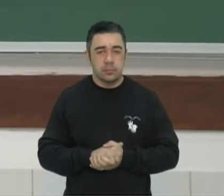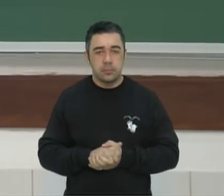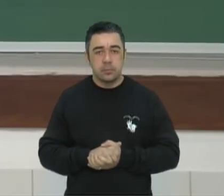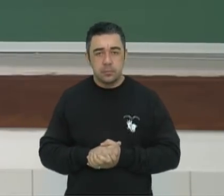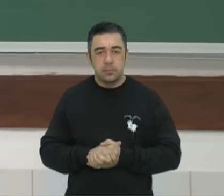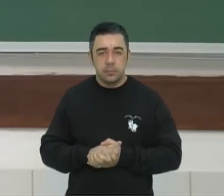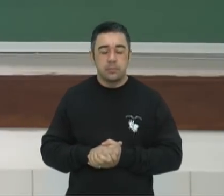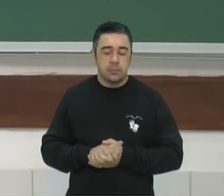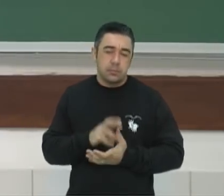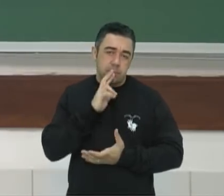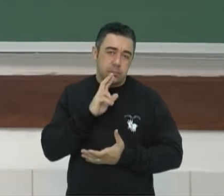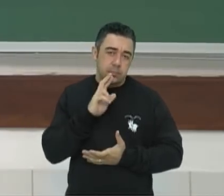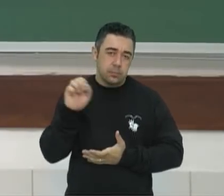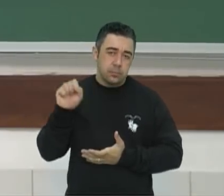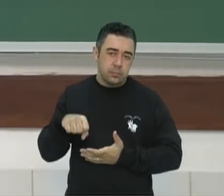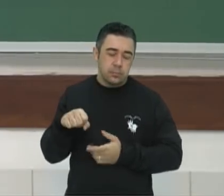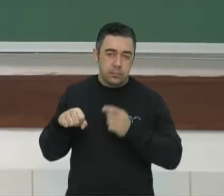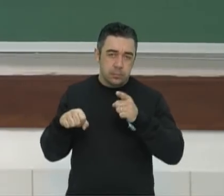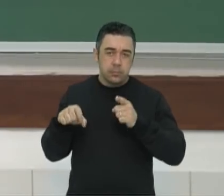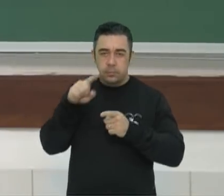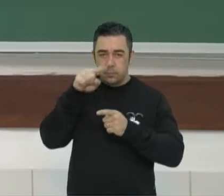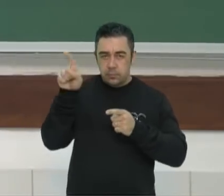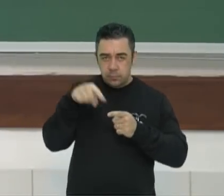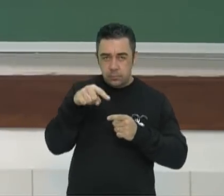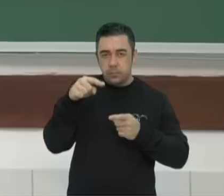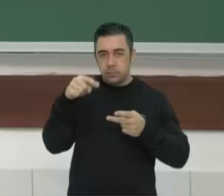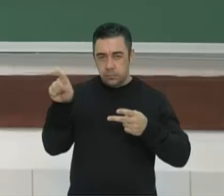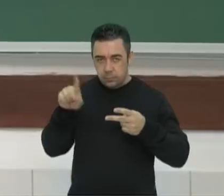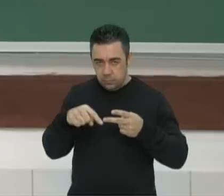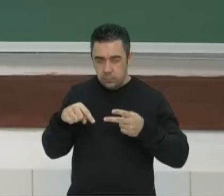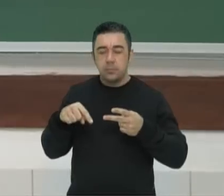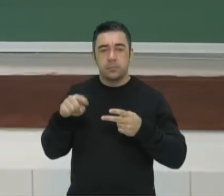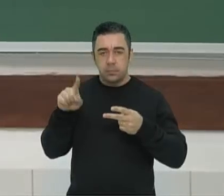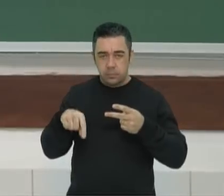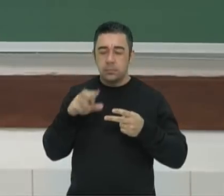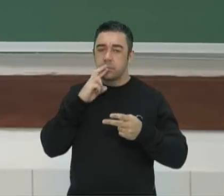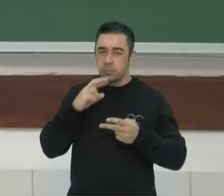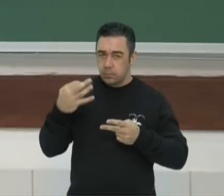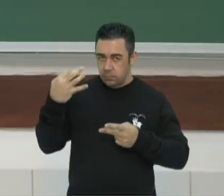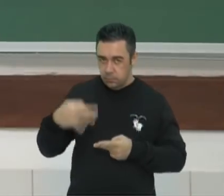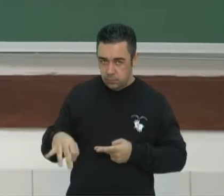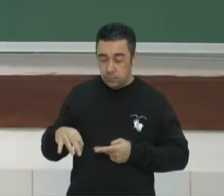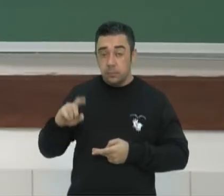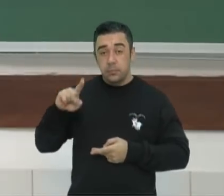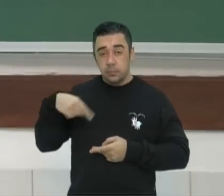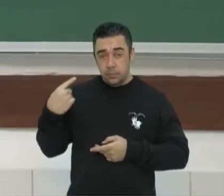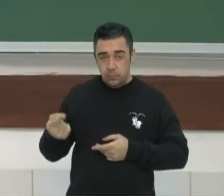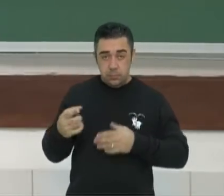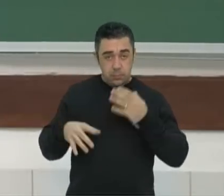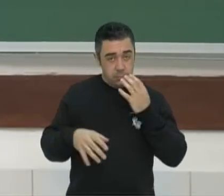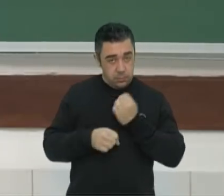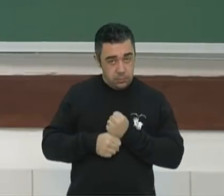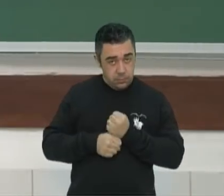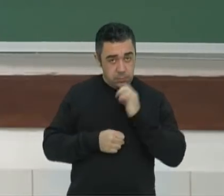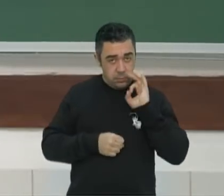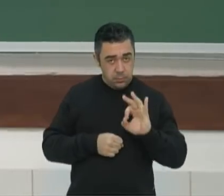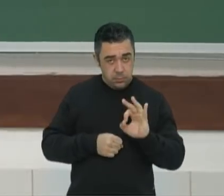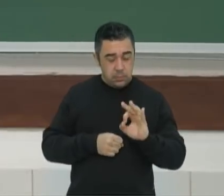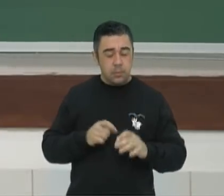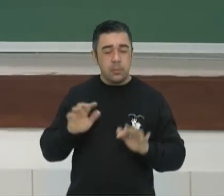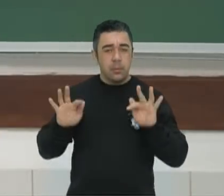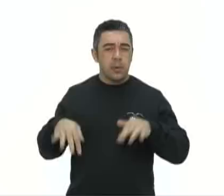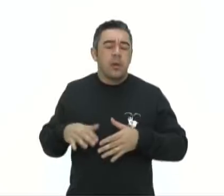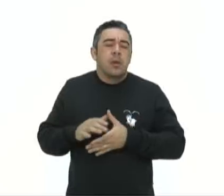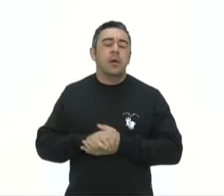São afirmativas, né? Lembrando que você tem que assinalar a alternativa, né? E depois fazer a somatória das corretas, tá? No